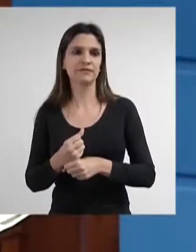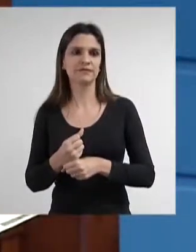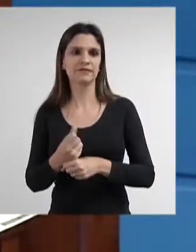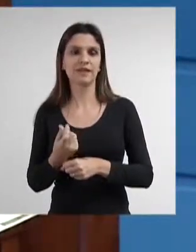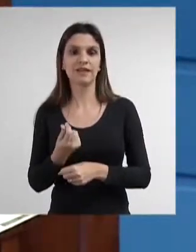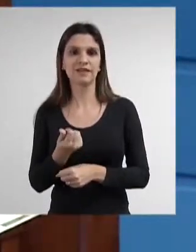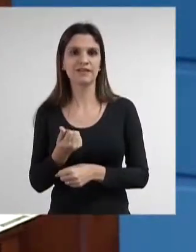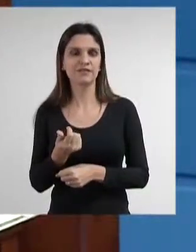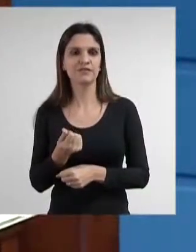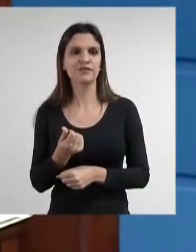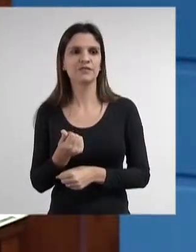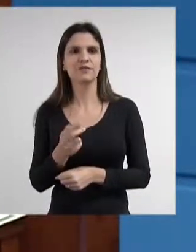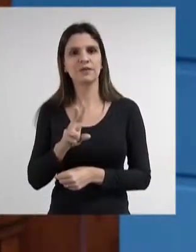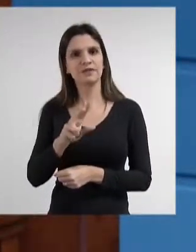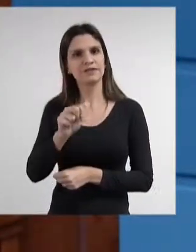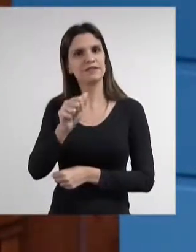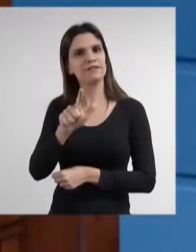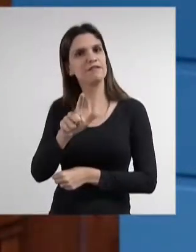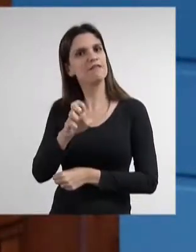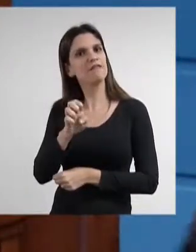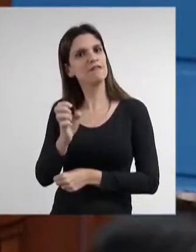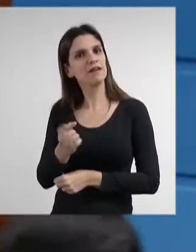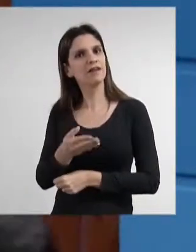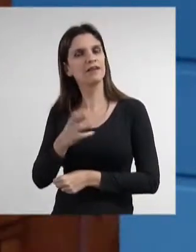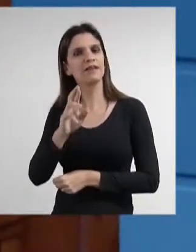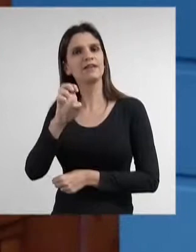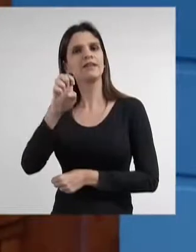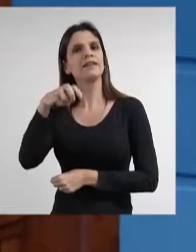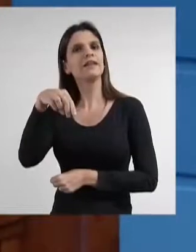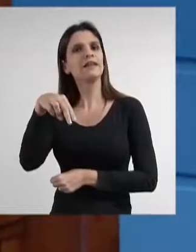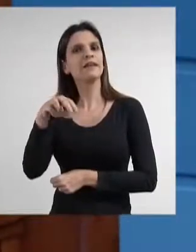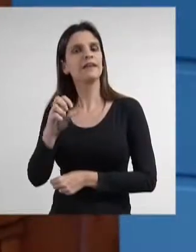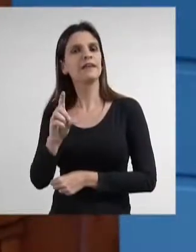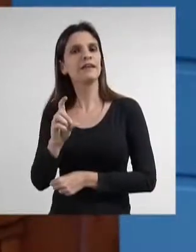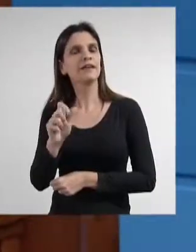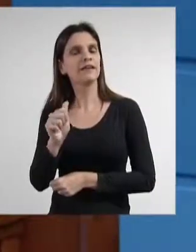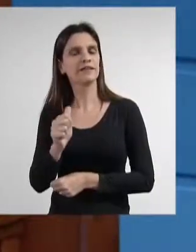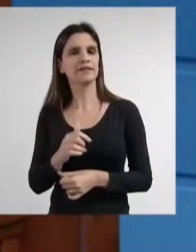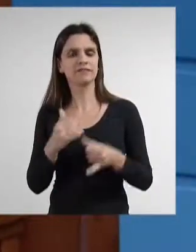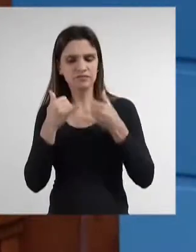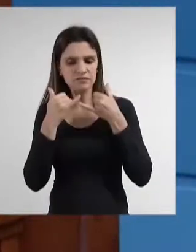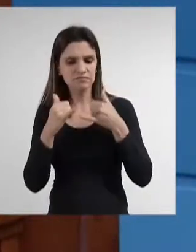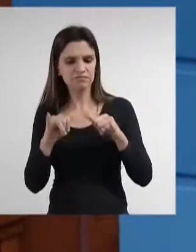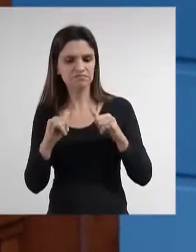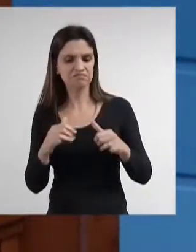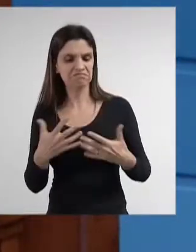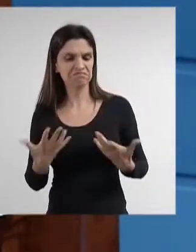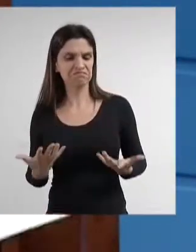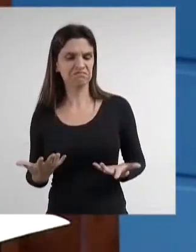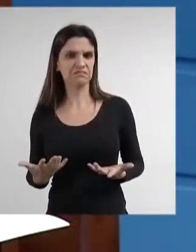Essa notícia me causa uma certa estranheza.